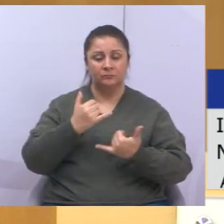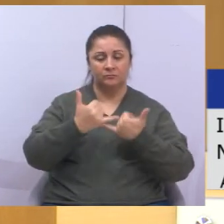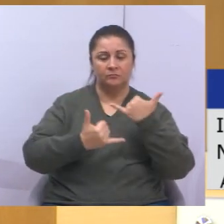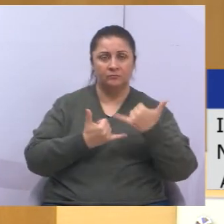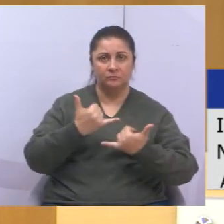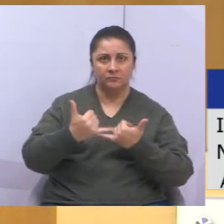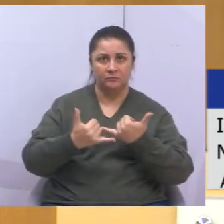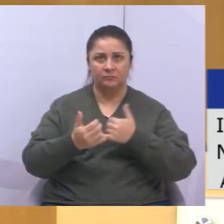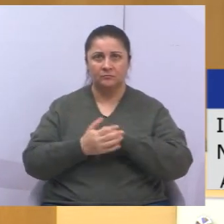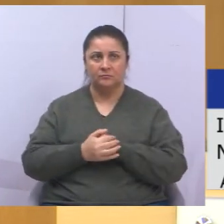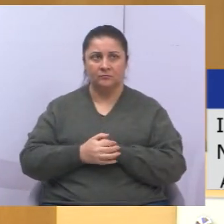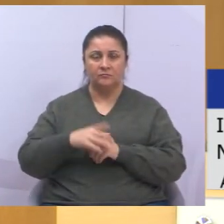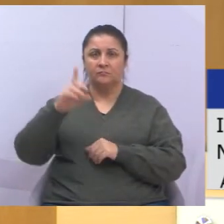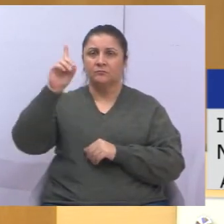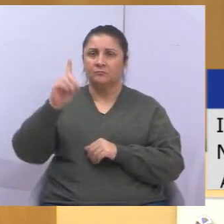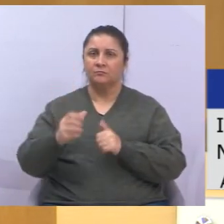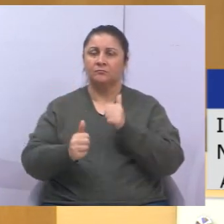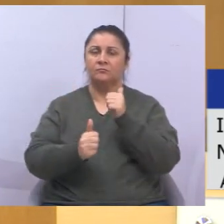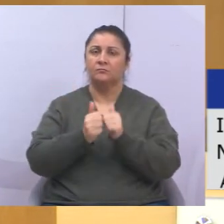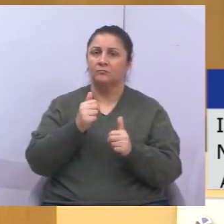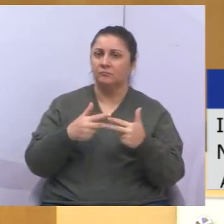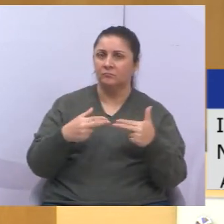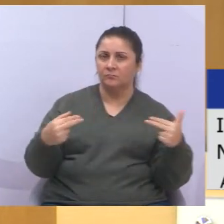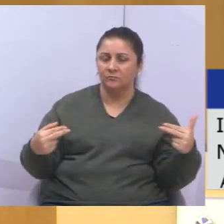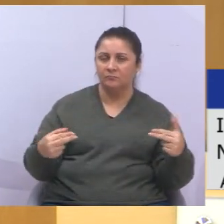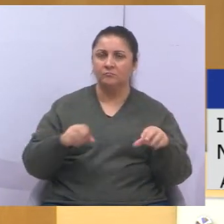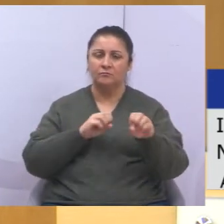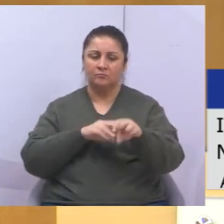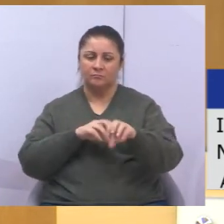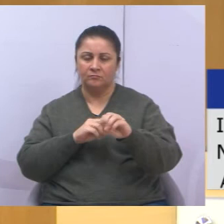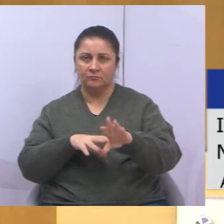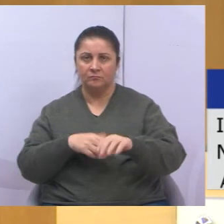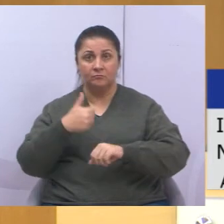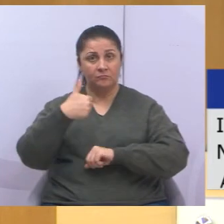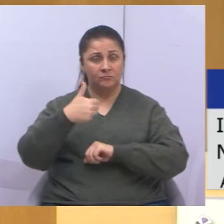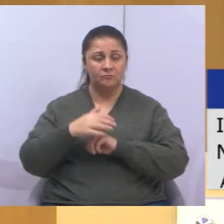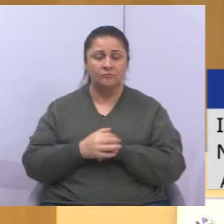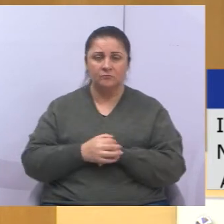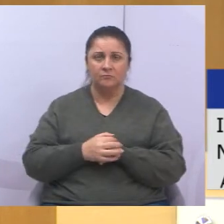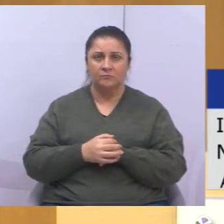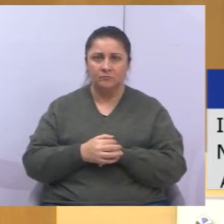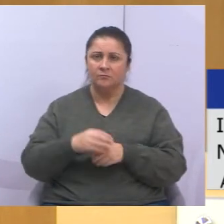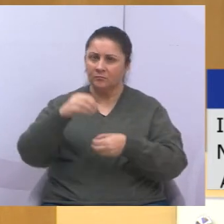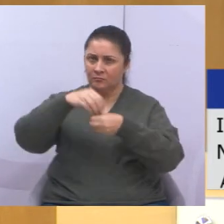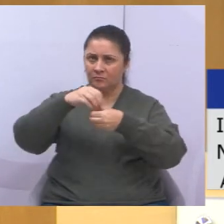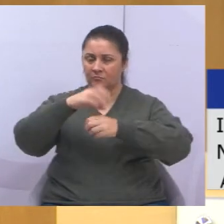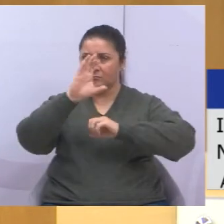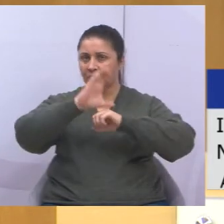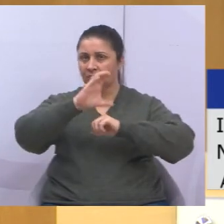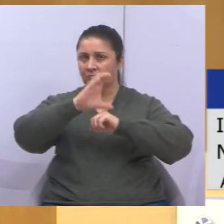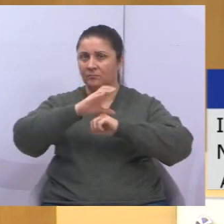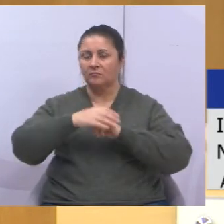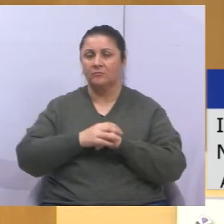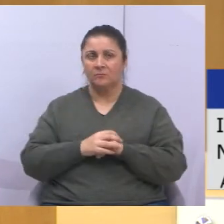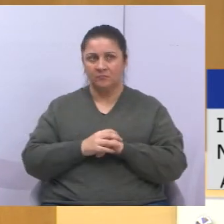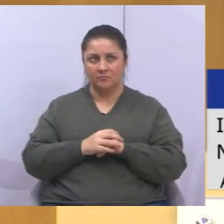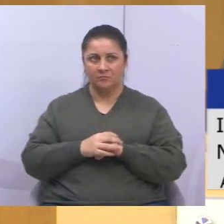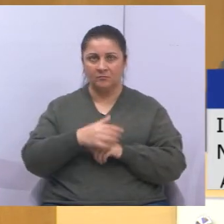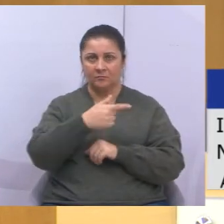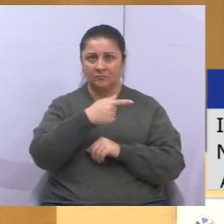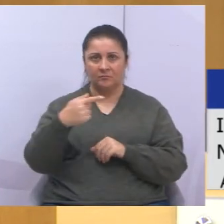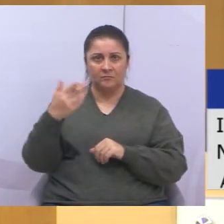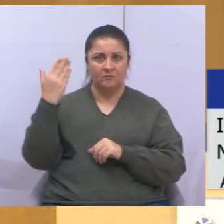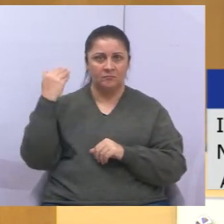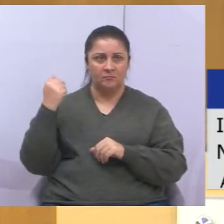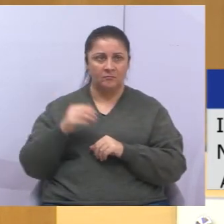o direito das crianças ao esporte, à educação de qualidade, está previsto na nossa Constituição. Mas semana passada,